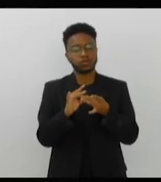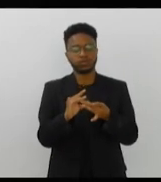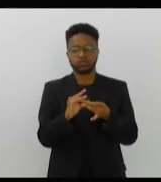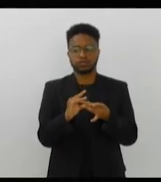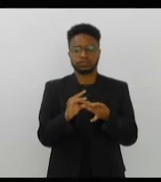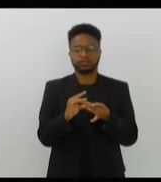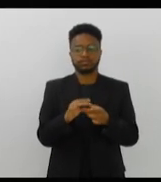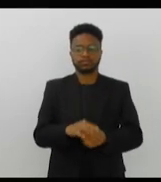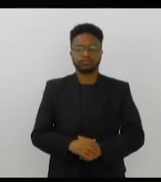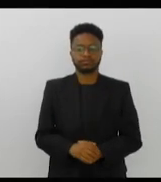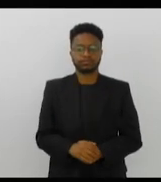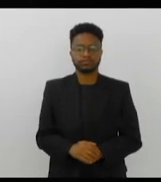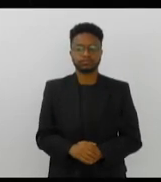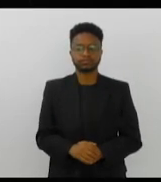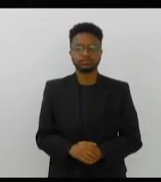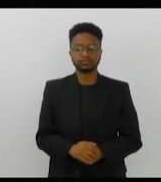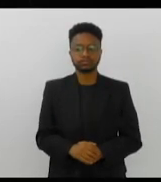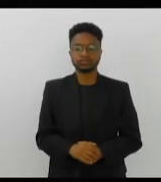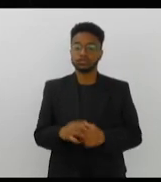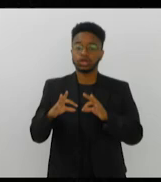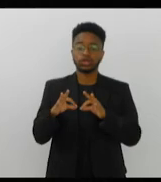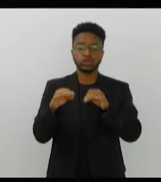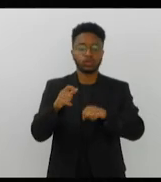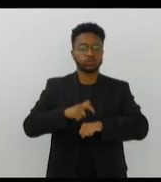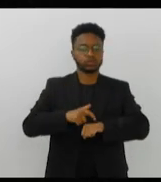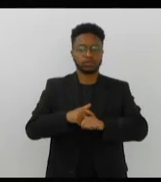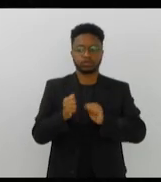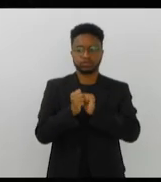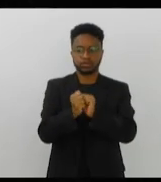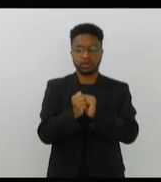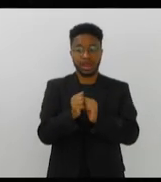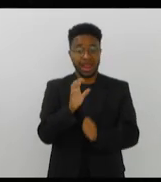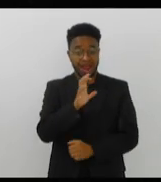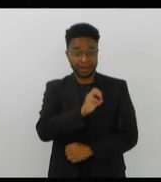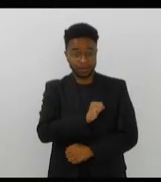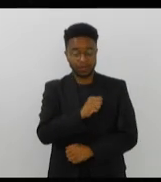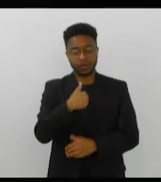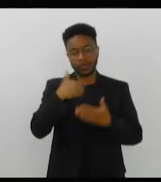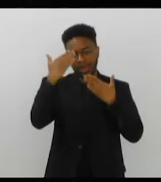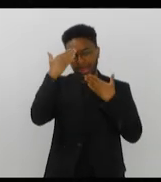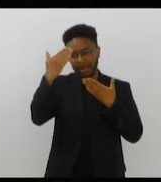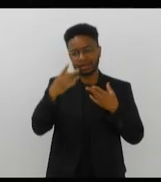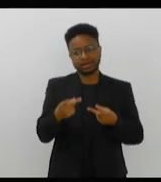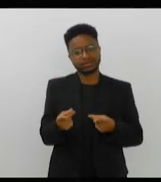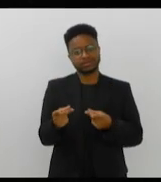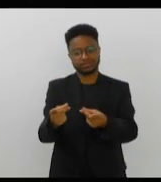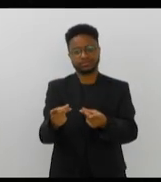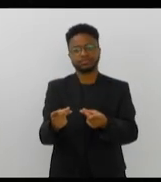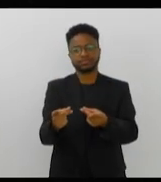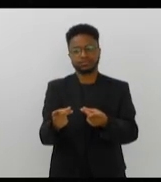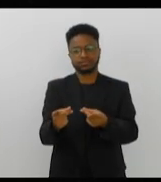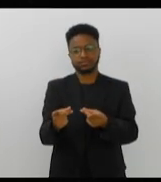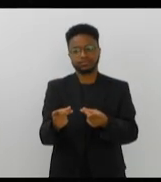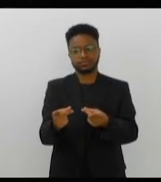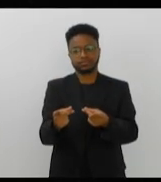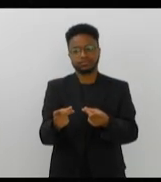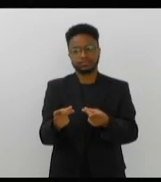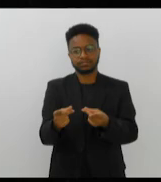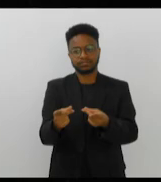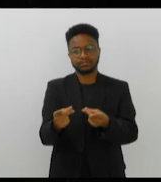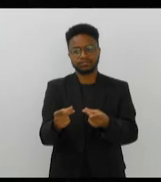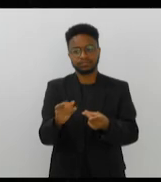amigo. Em todos os momentos. Amor, minha gratidão eterna. Tia,